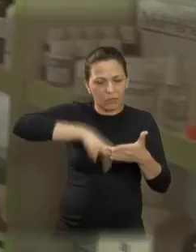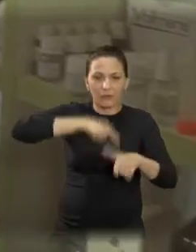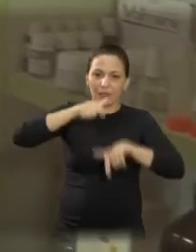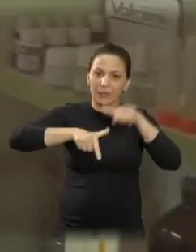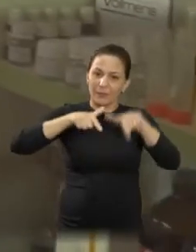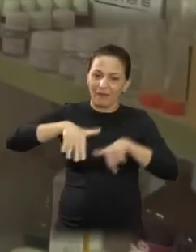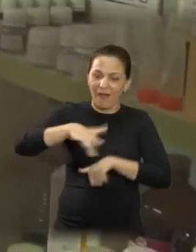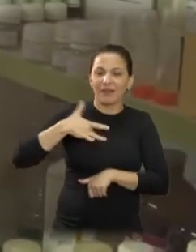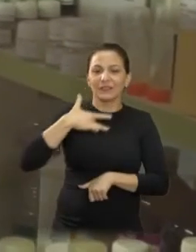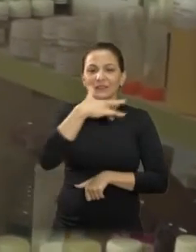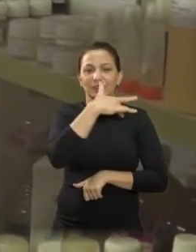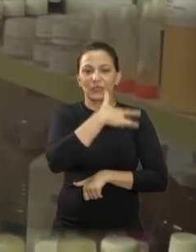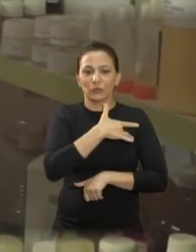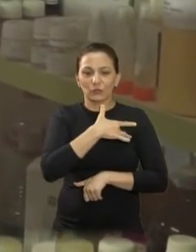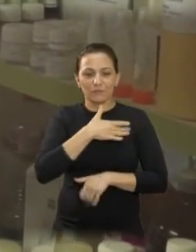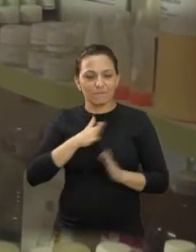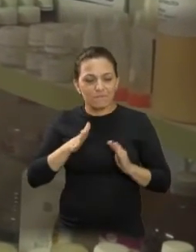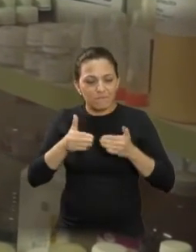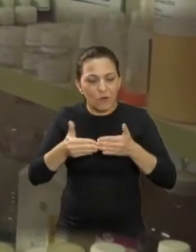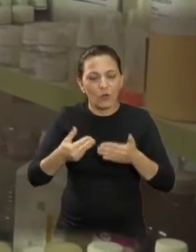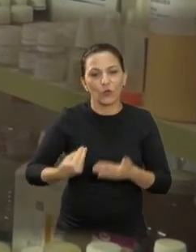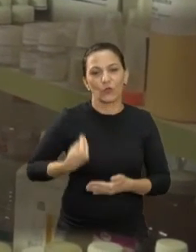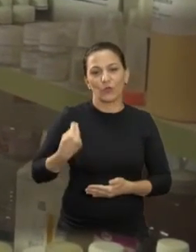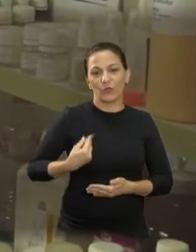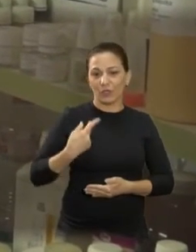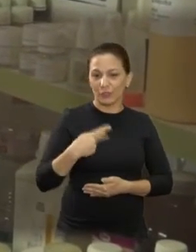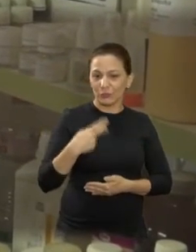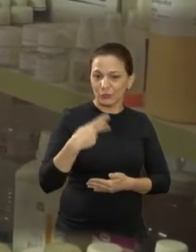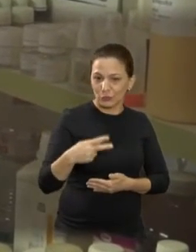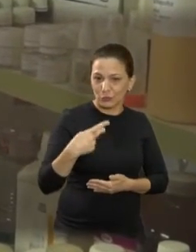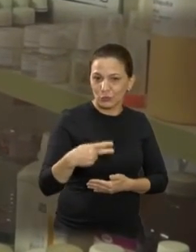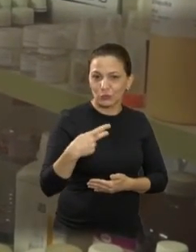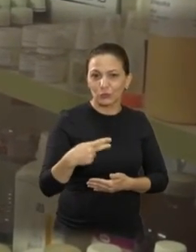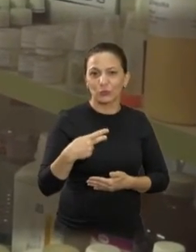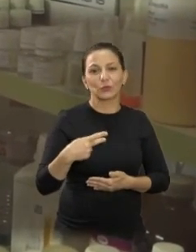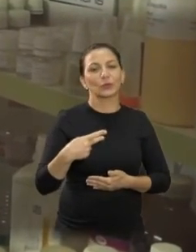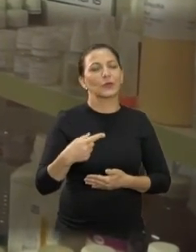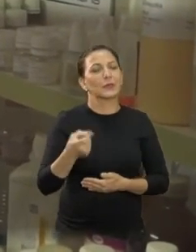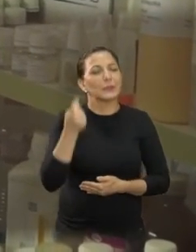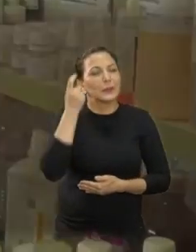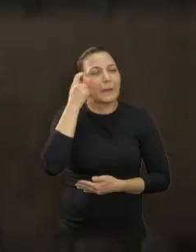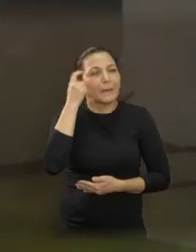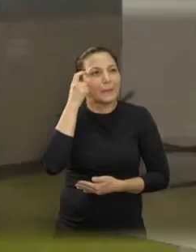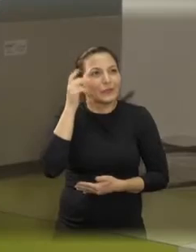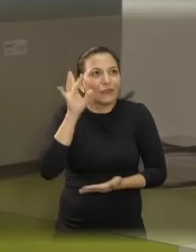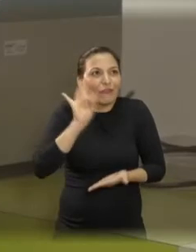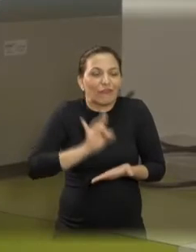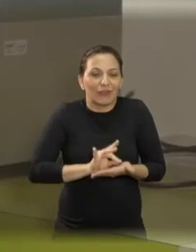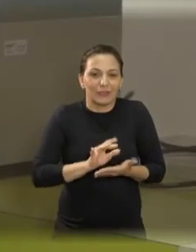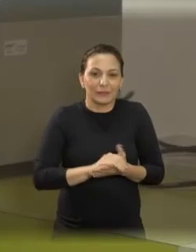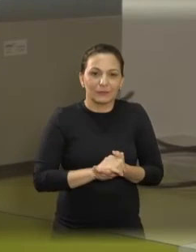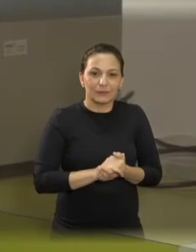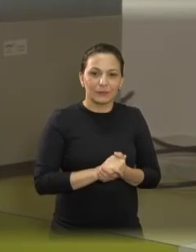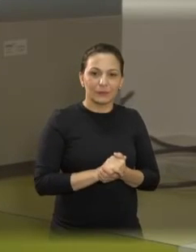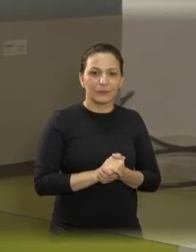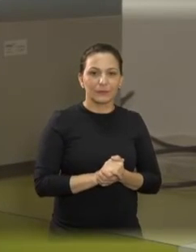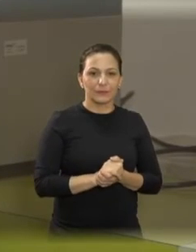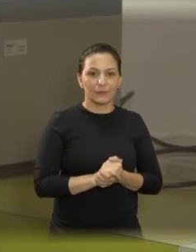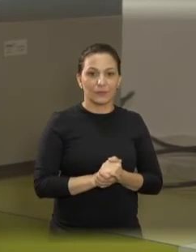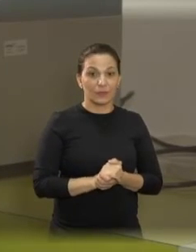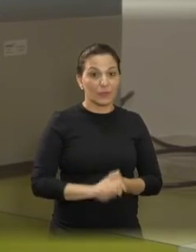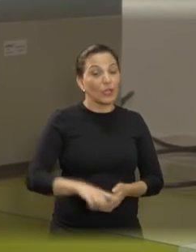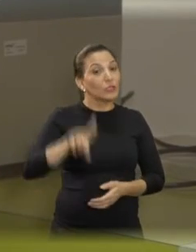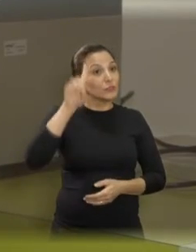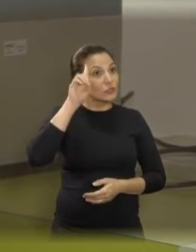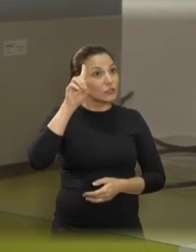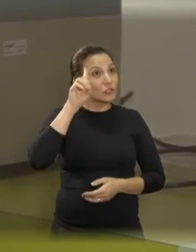com saúde e dedicando sua vida à vida, nunca parou para pensar nisso. Eu acho que na nossa